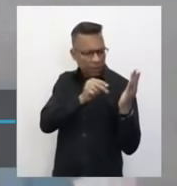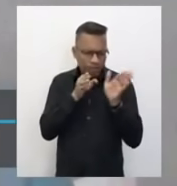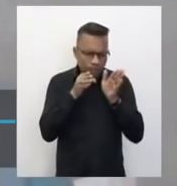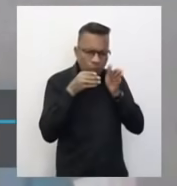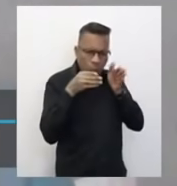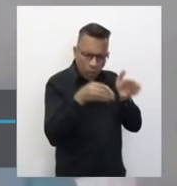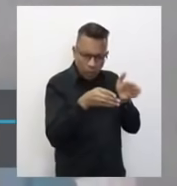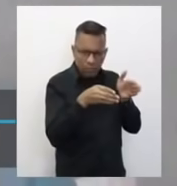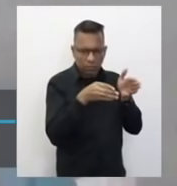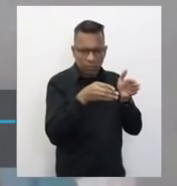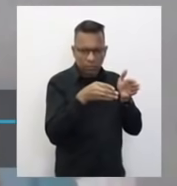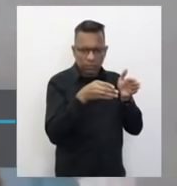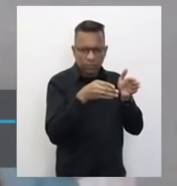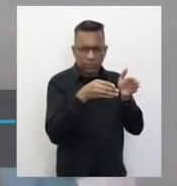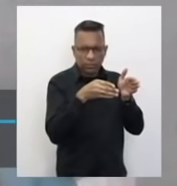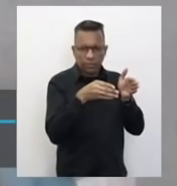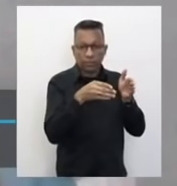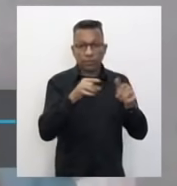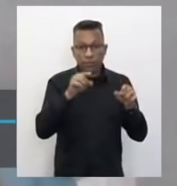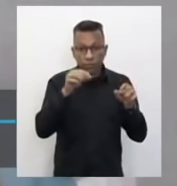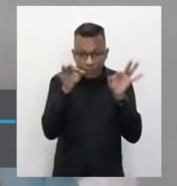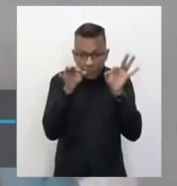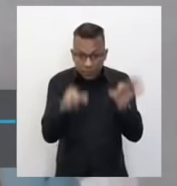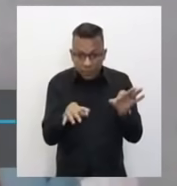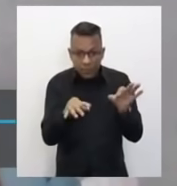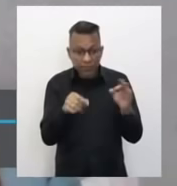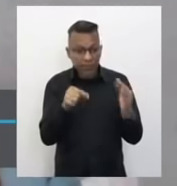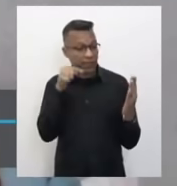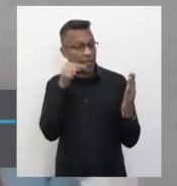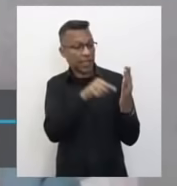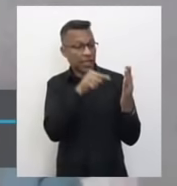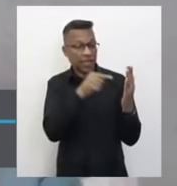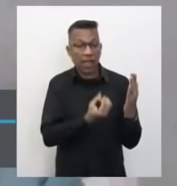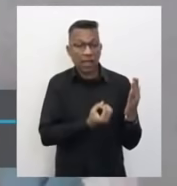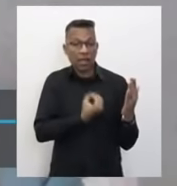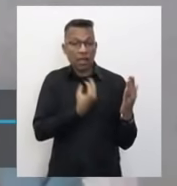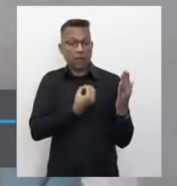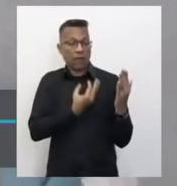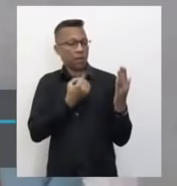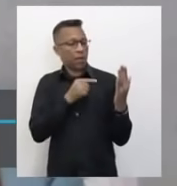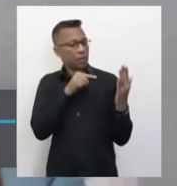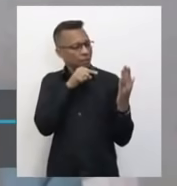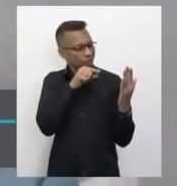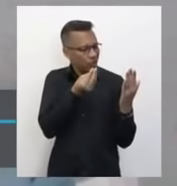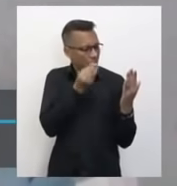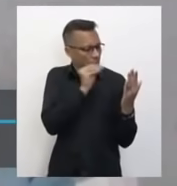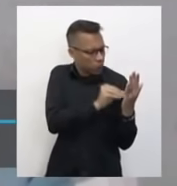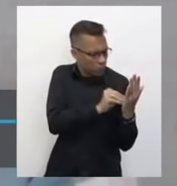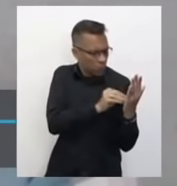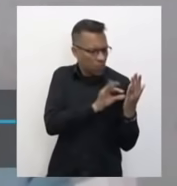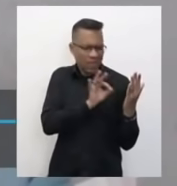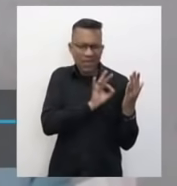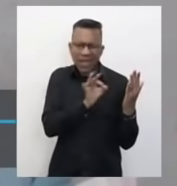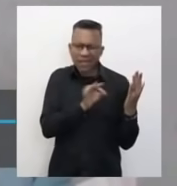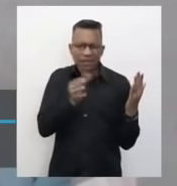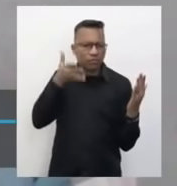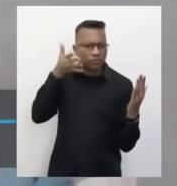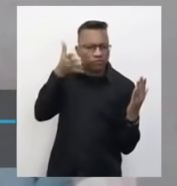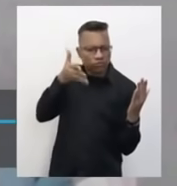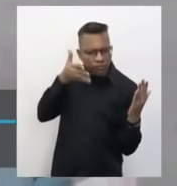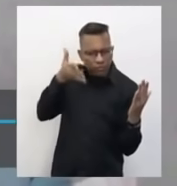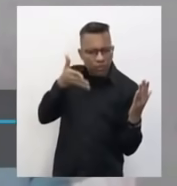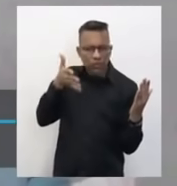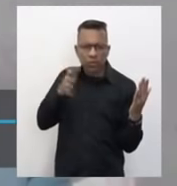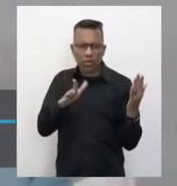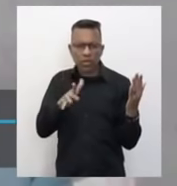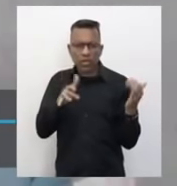informação. Tenha certeza de que aquela informação não traz dentro dela nenhum discurso que não seja bom ou